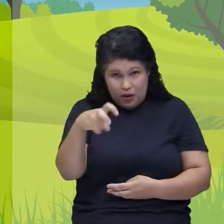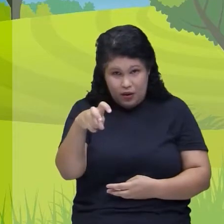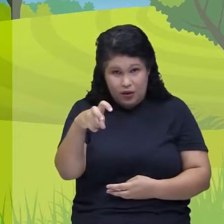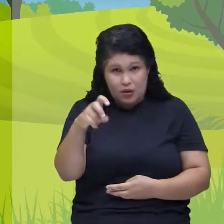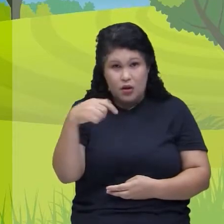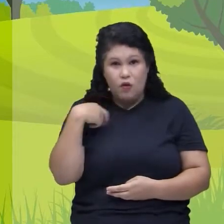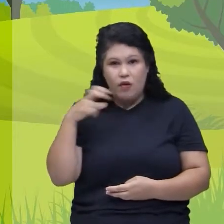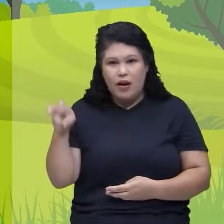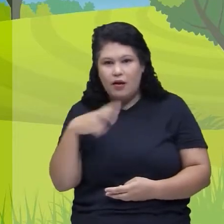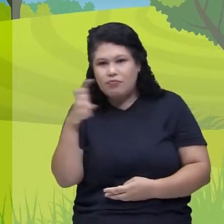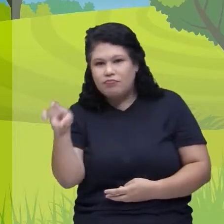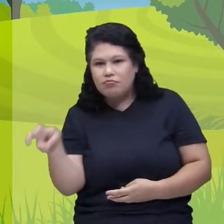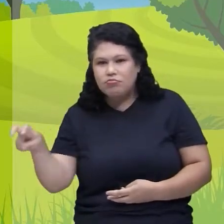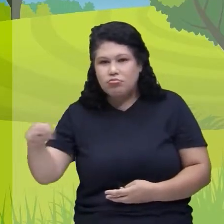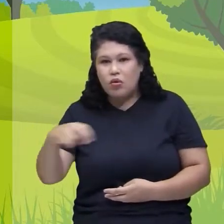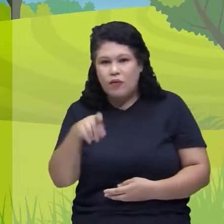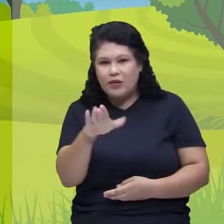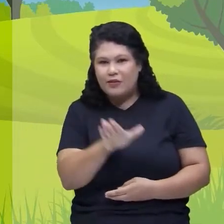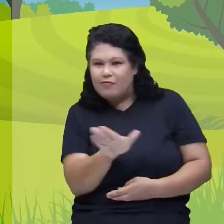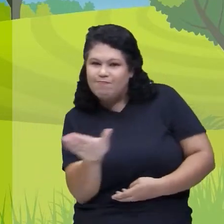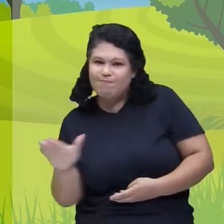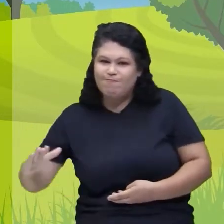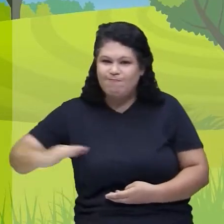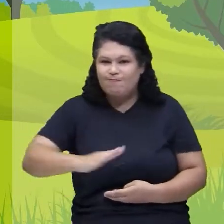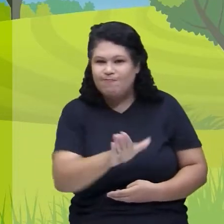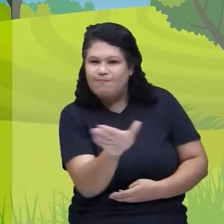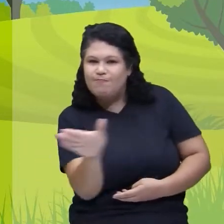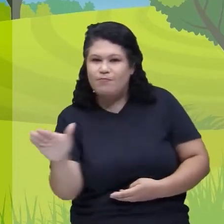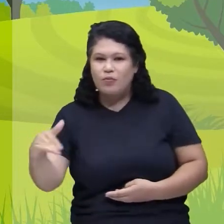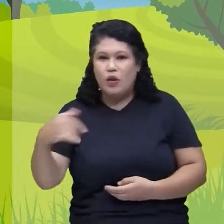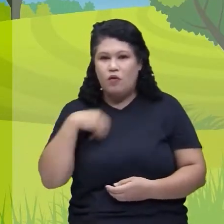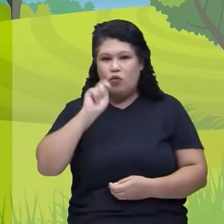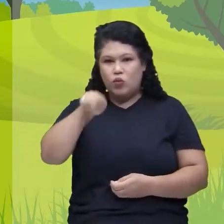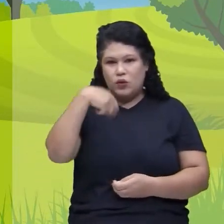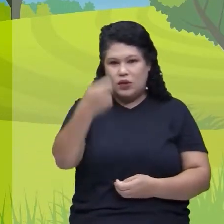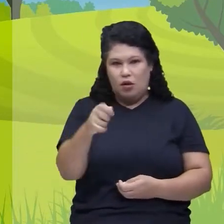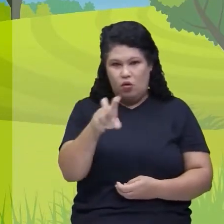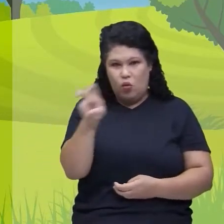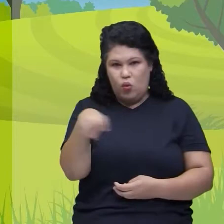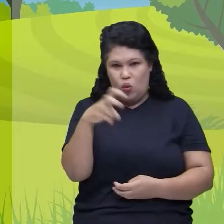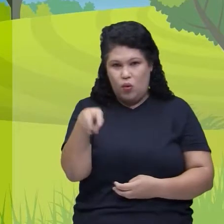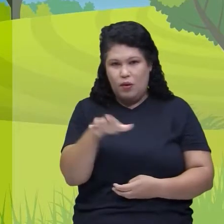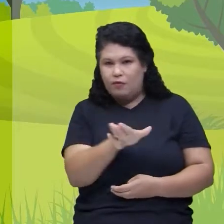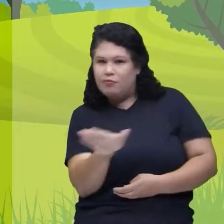vai fazer isso aqui, ó. Movimentozinho de zigue-zague. Quando eu falar cobra, zigue-zague.